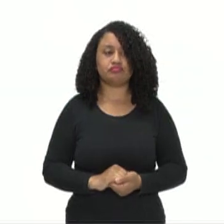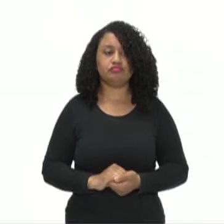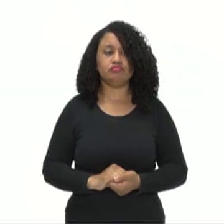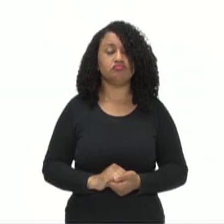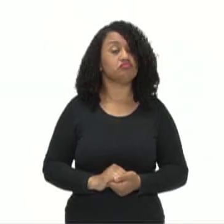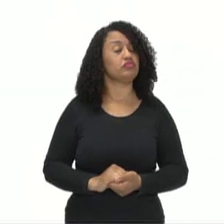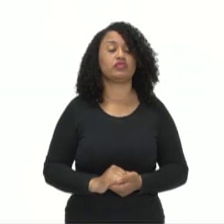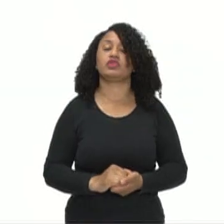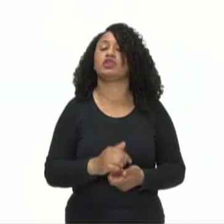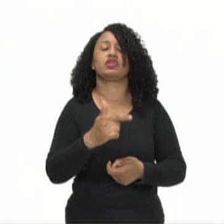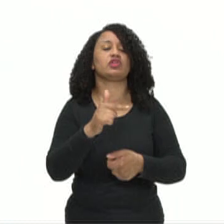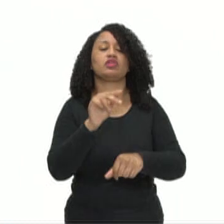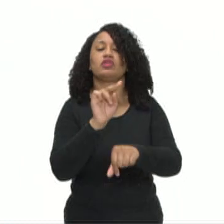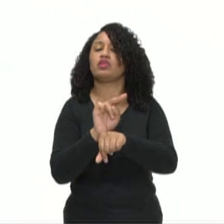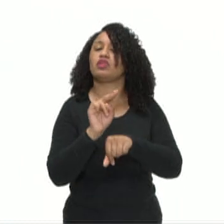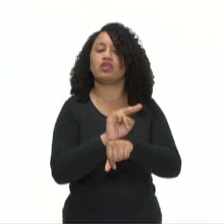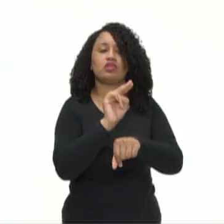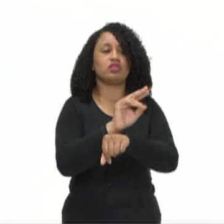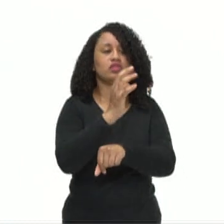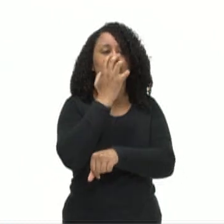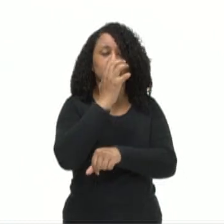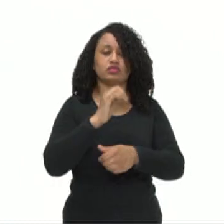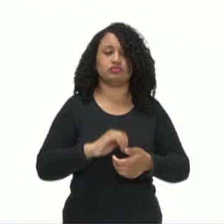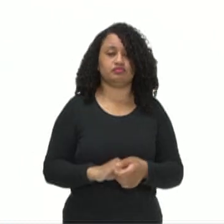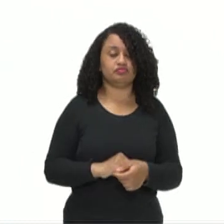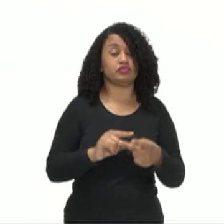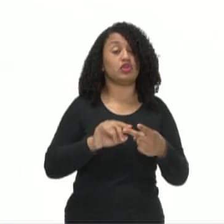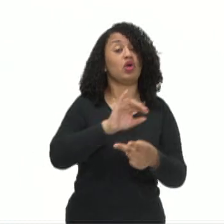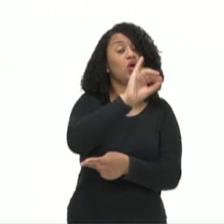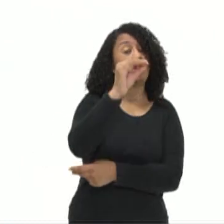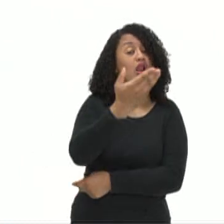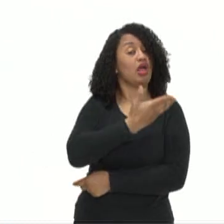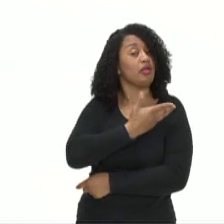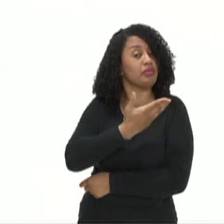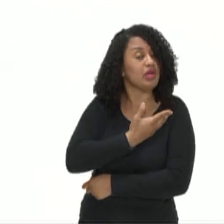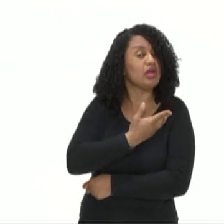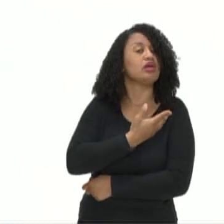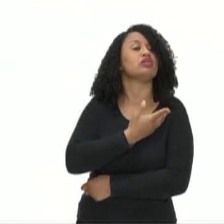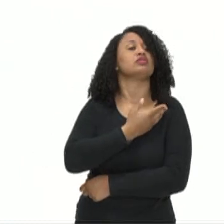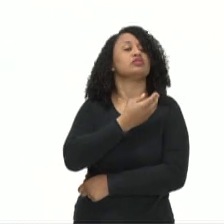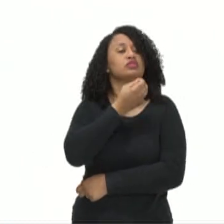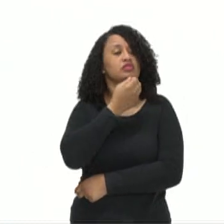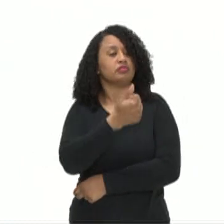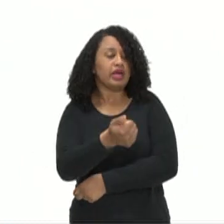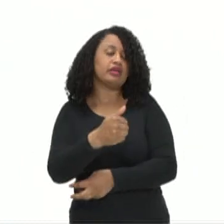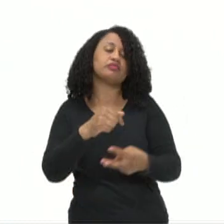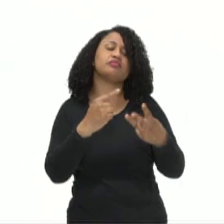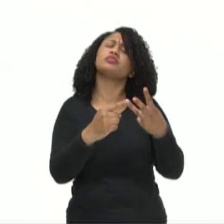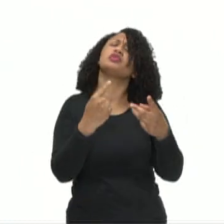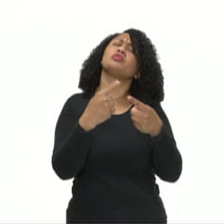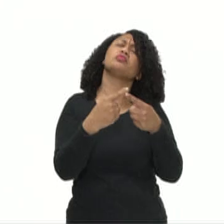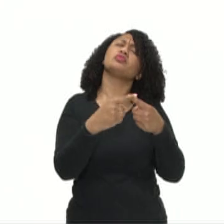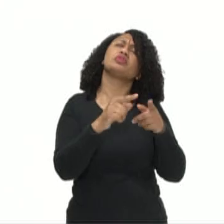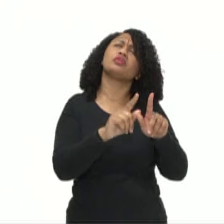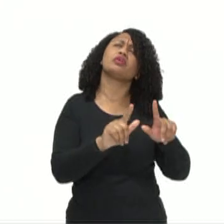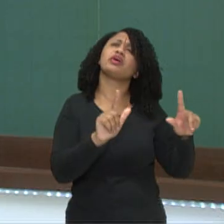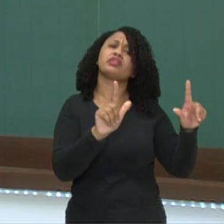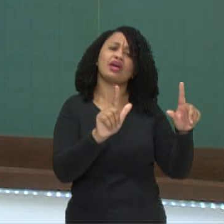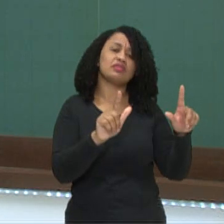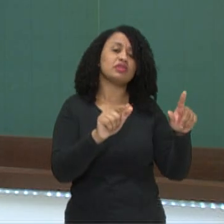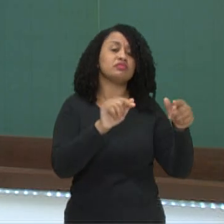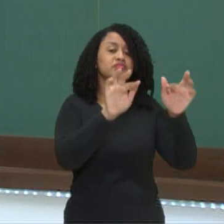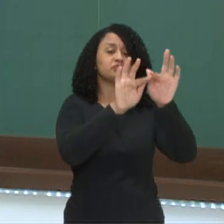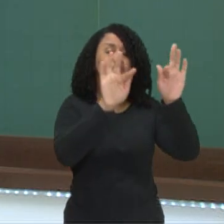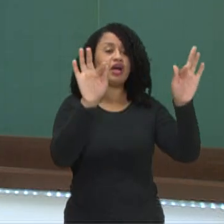tenha cuidado com o cão. Olá, amigão, tudo bem? Para que o cartaz? Em todas as